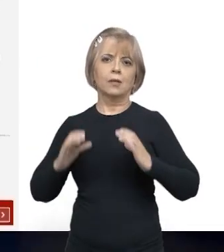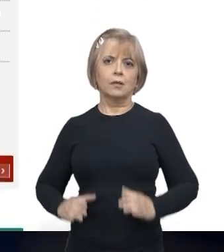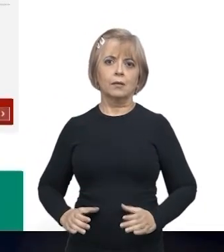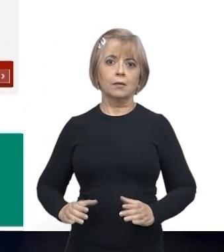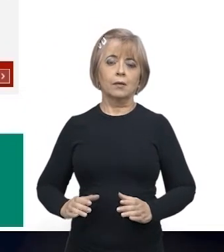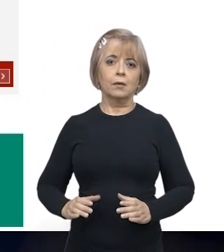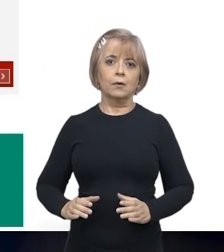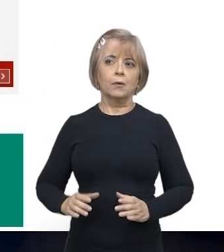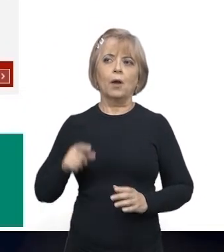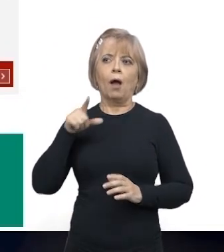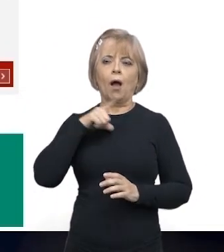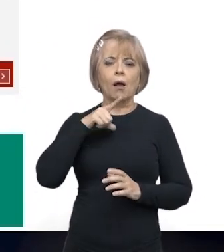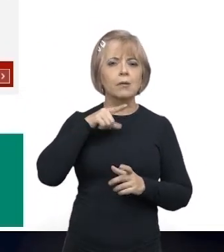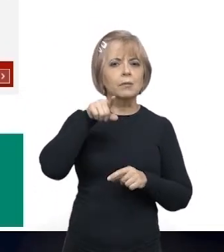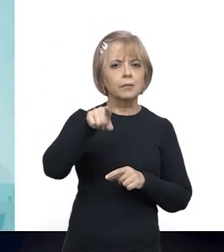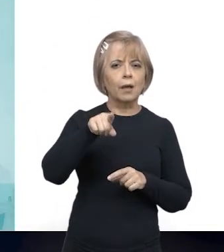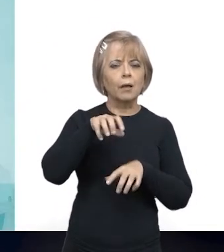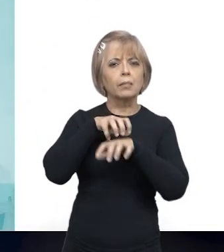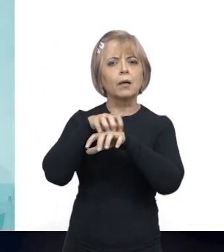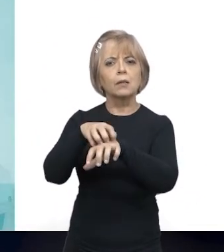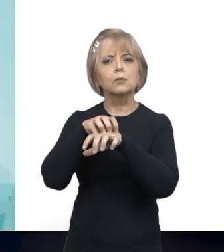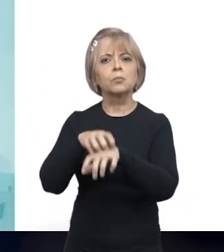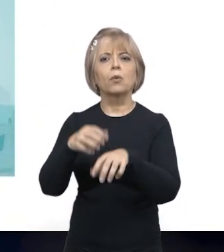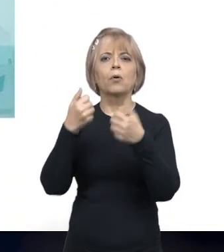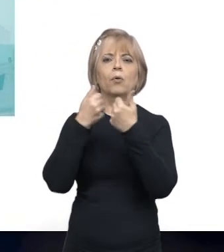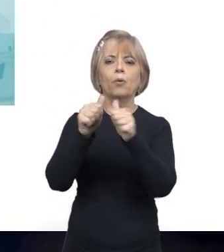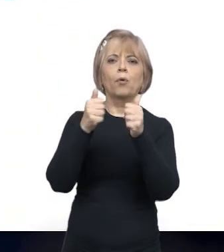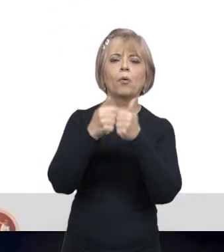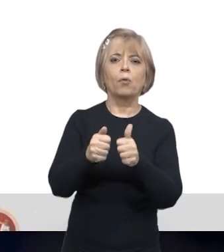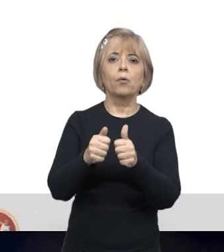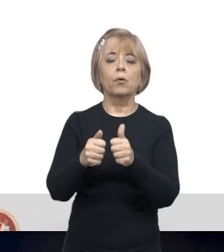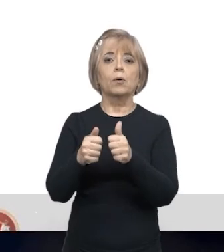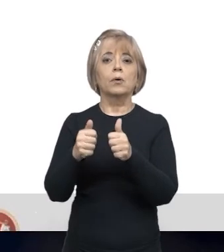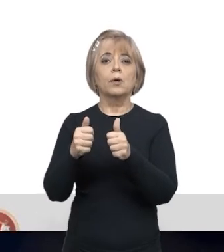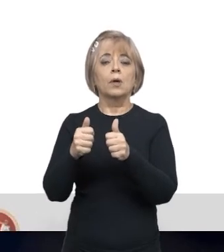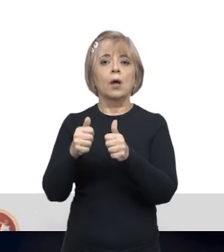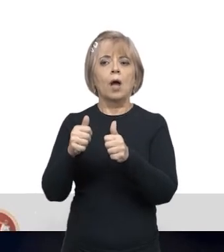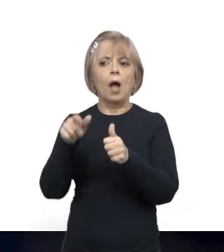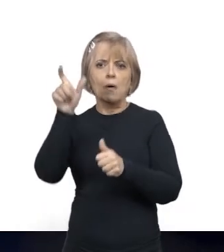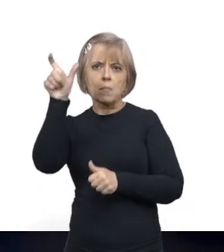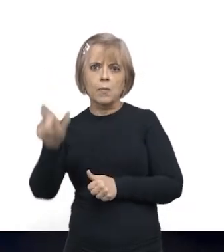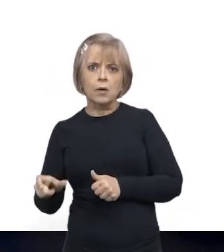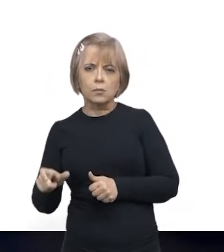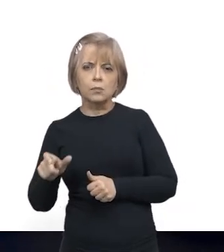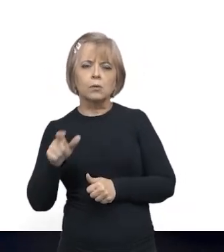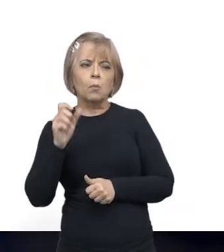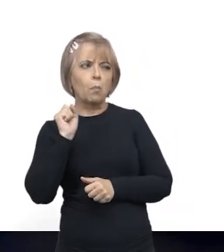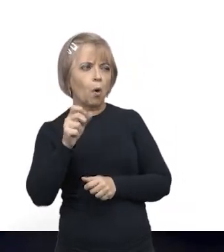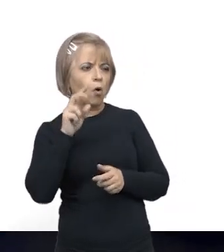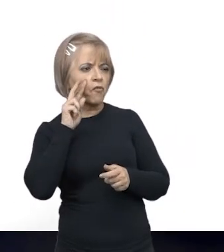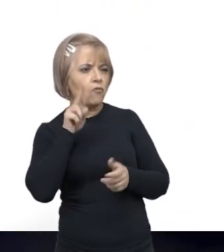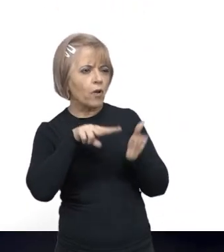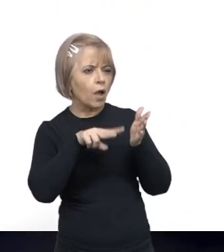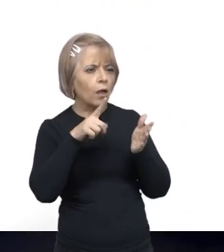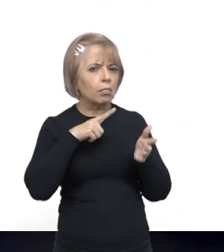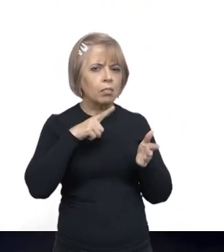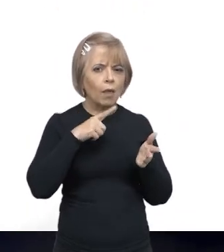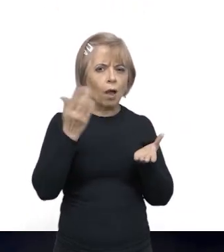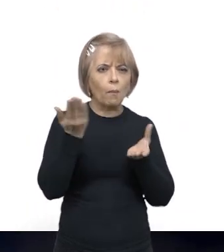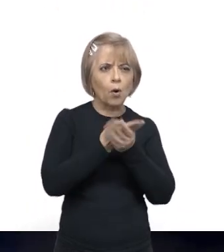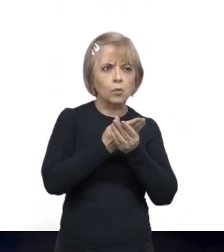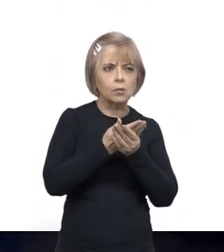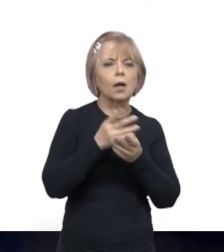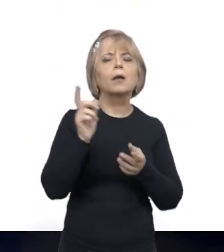seção Fiscal Cidadão, Transportes, Ônibus, o consumidor ele pode verificar todas as linhas de ônibus que já têm ação do